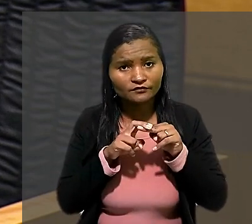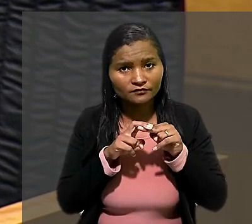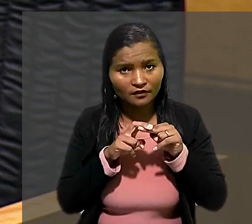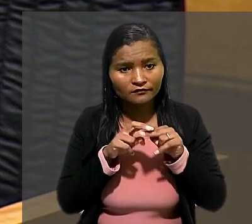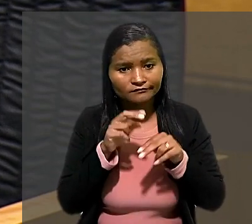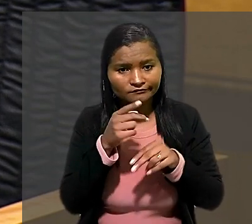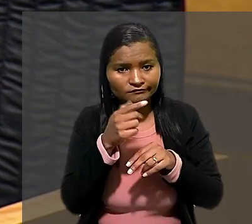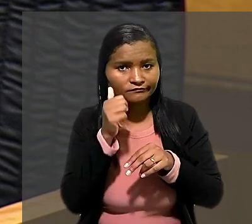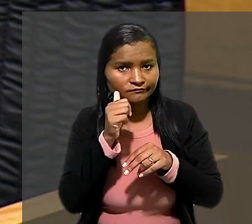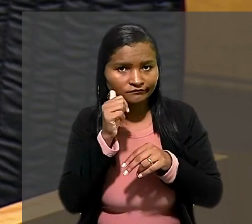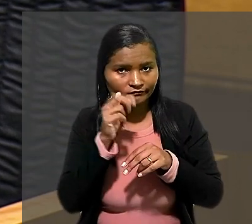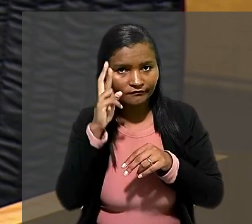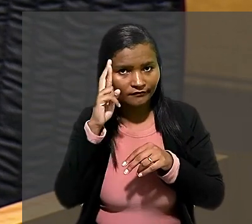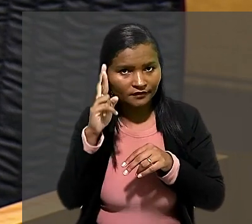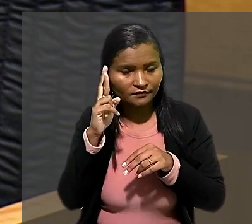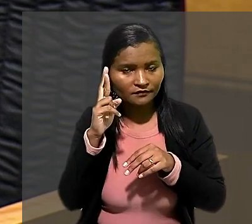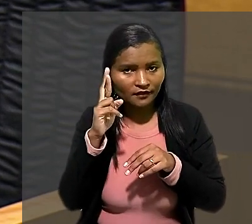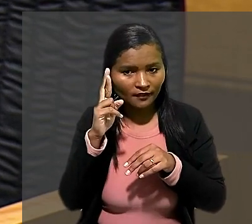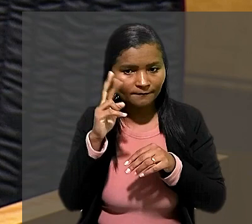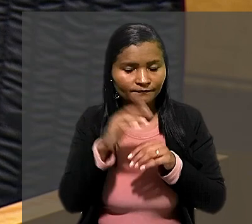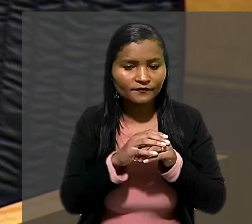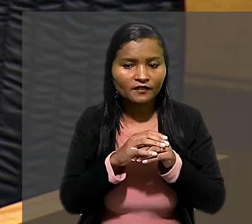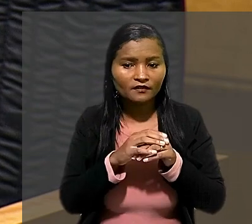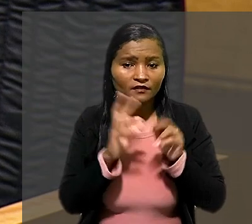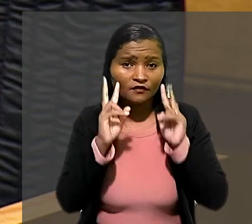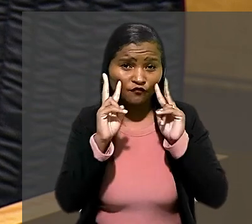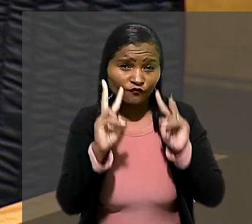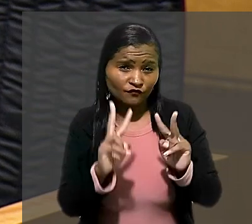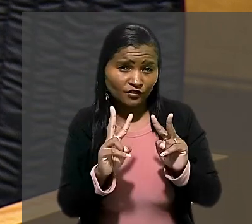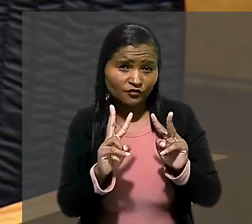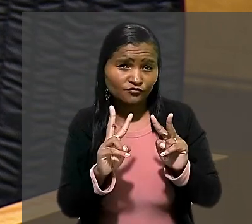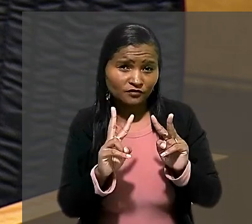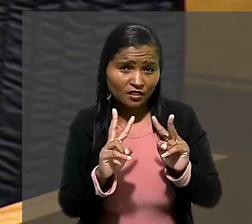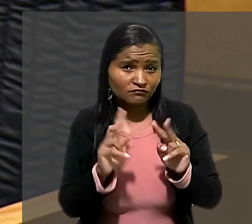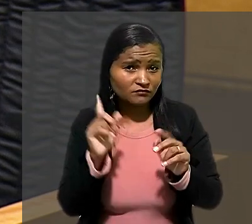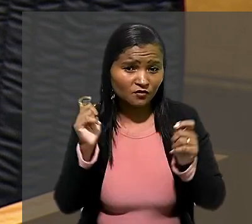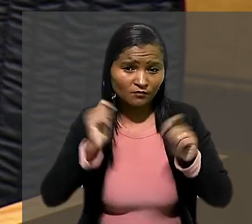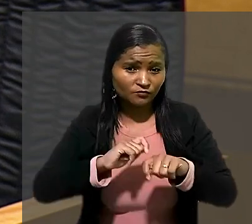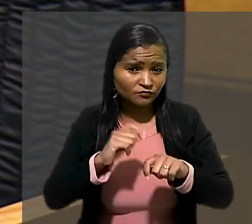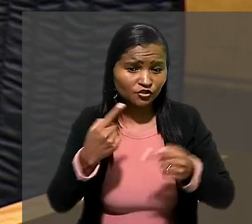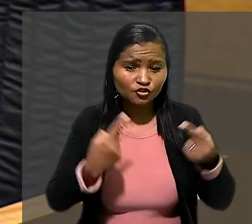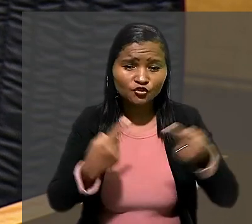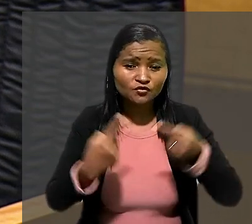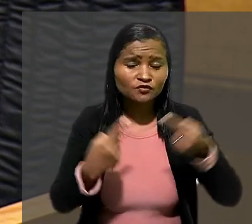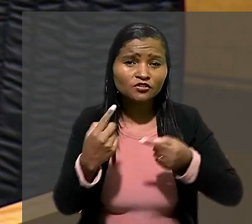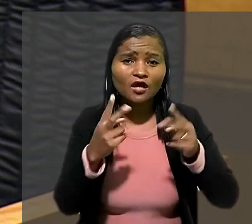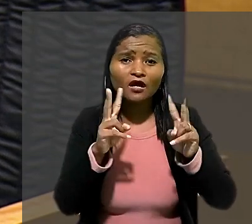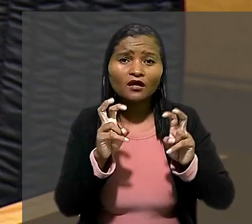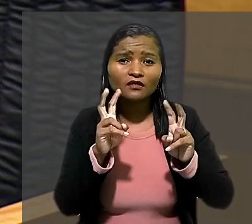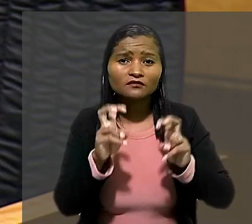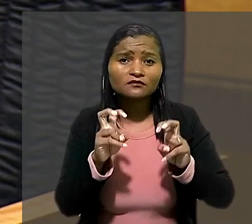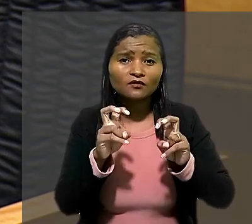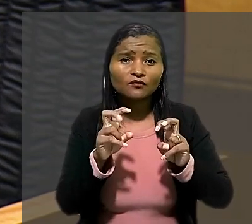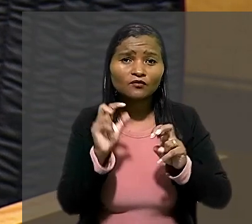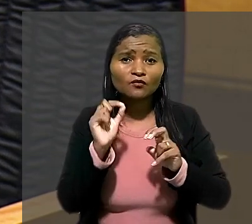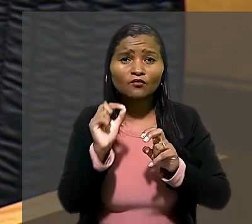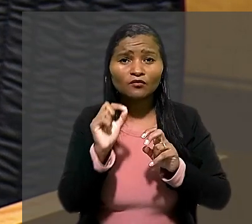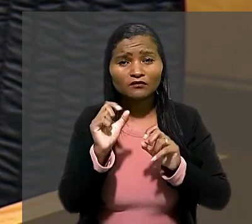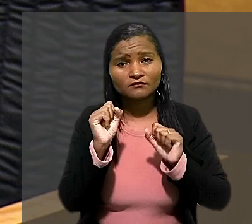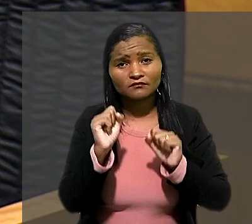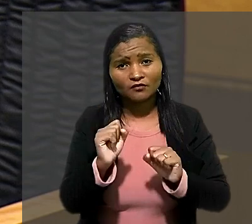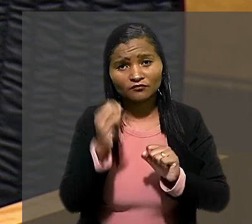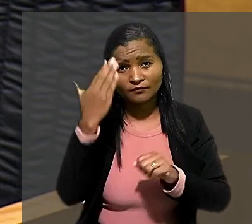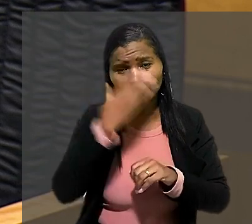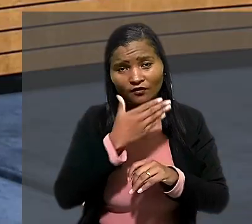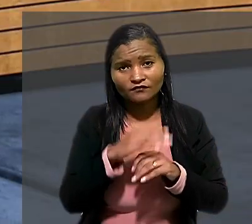Por conta disso, senhora presidente, vejo que não é possível aqui discutir a questão no que toca ao